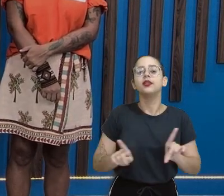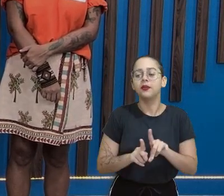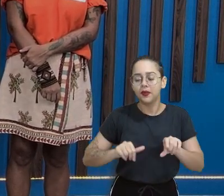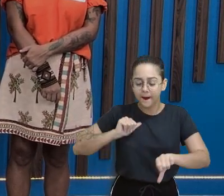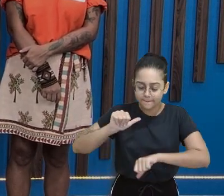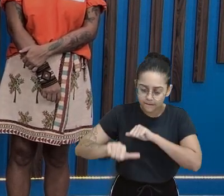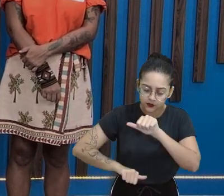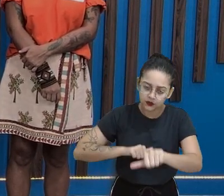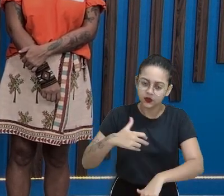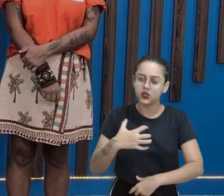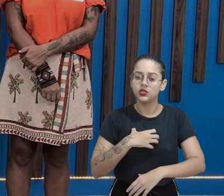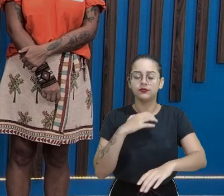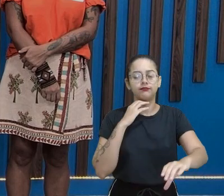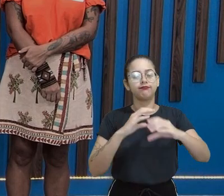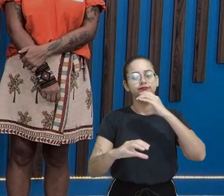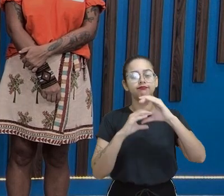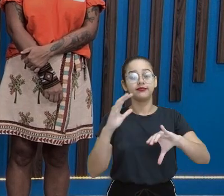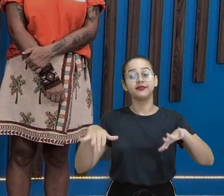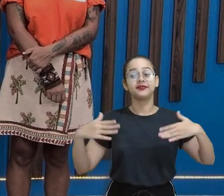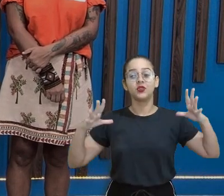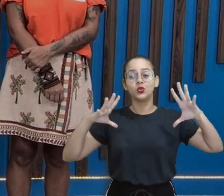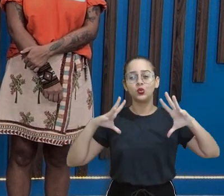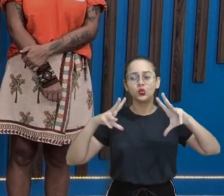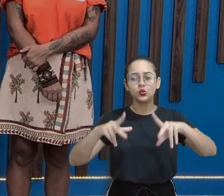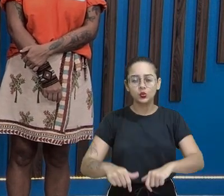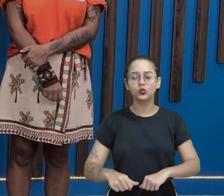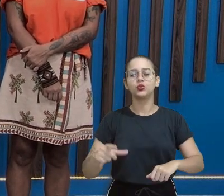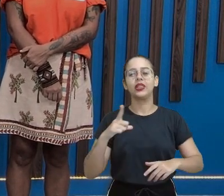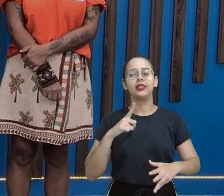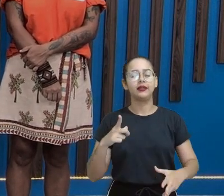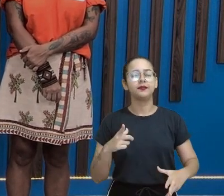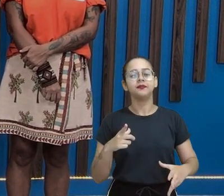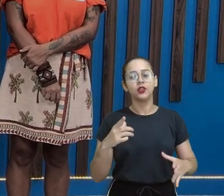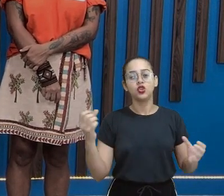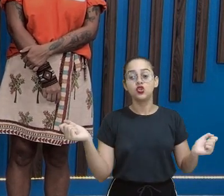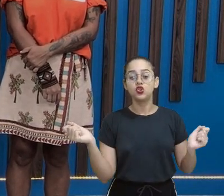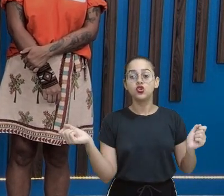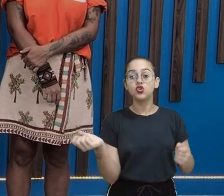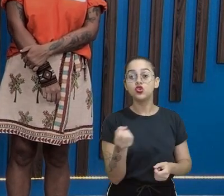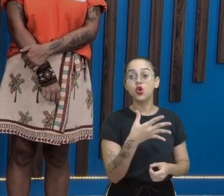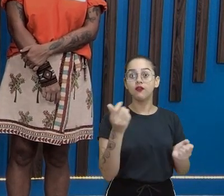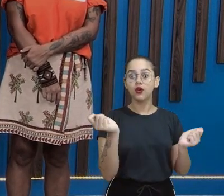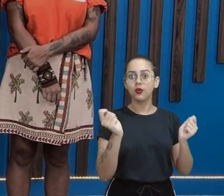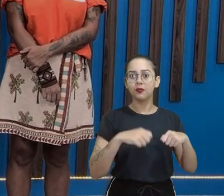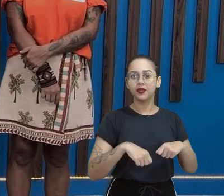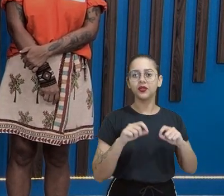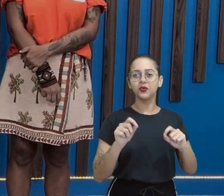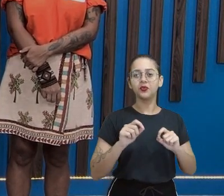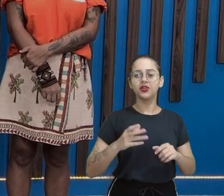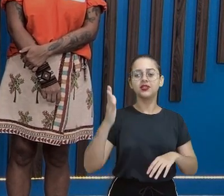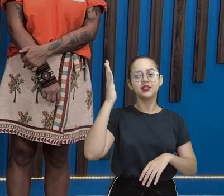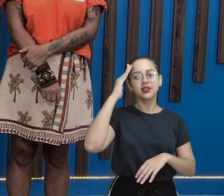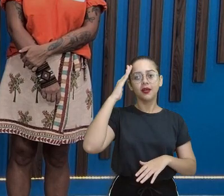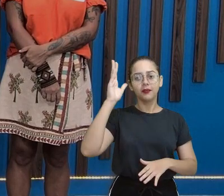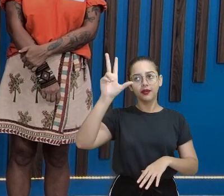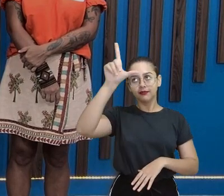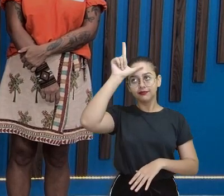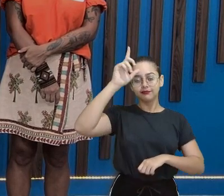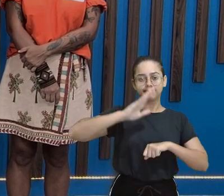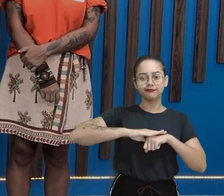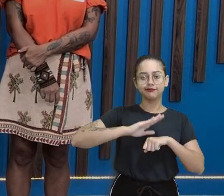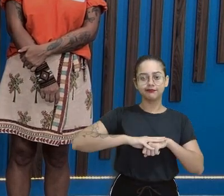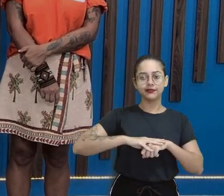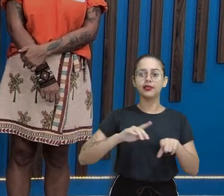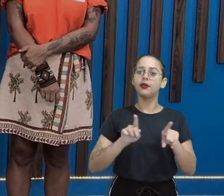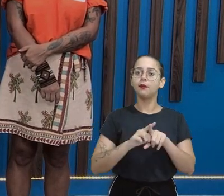formas de se comunicar. Então, tudo isso envolve, né, essas novas competências que, não só essa de liderança, mas a de